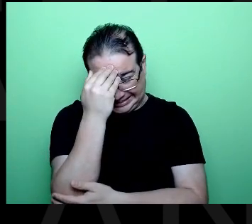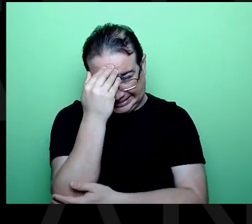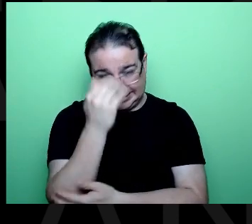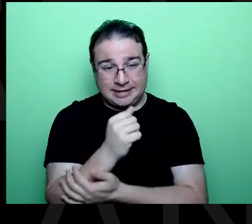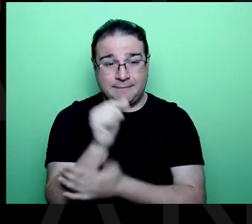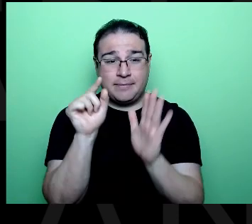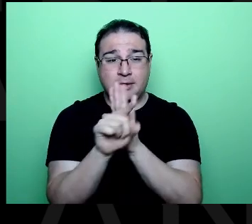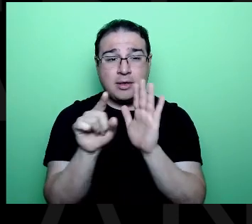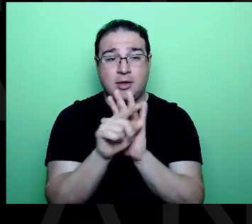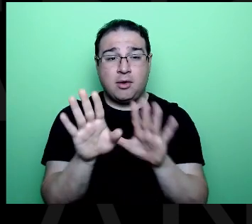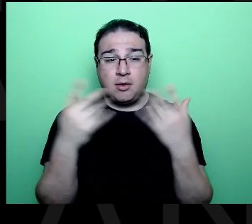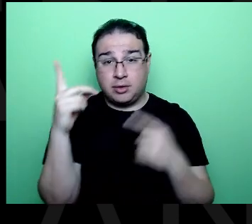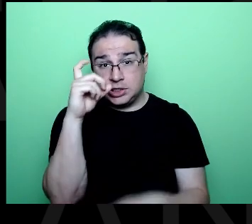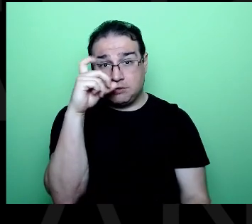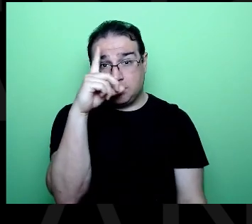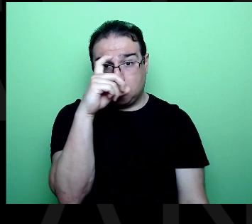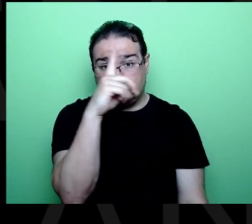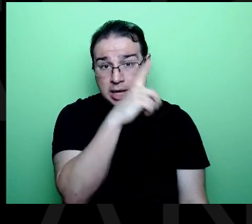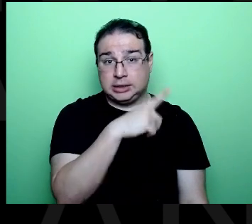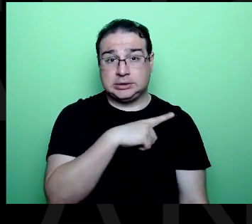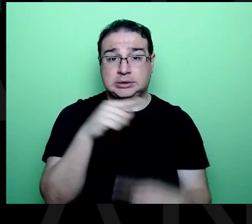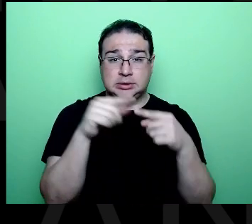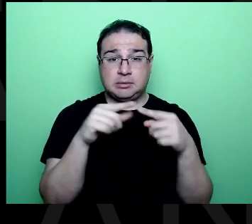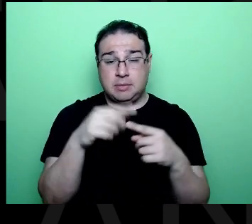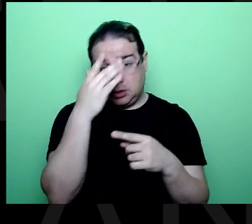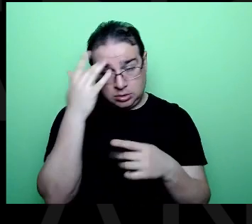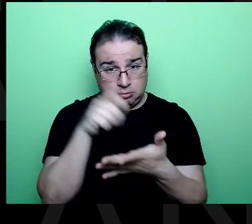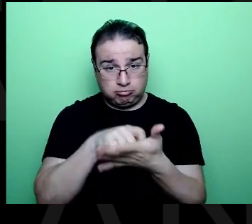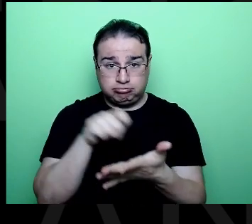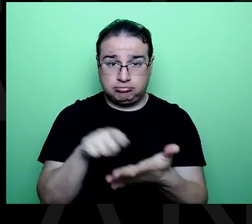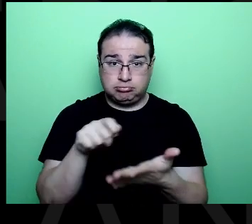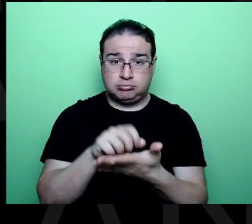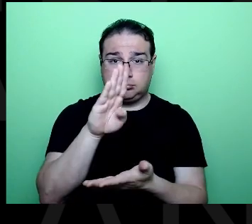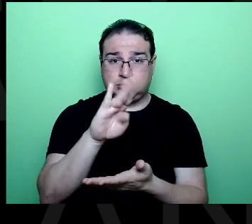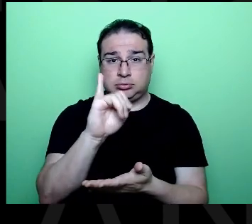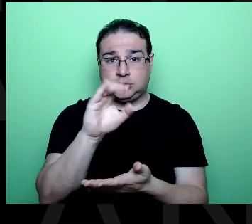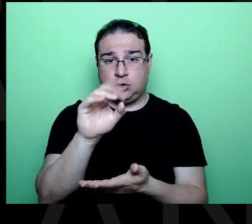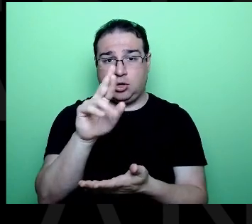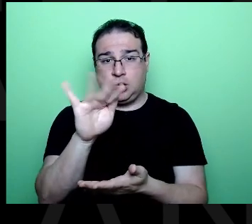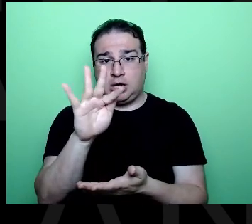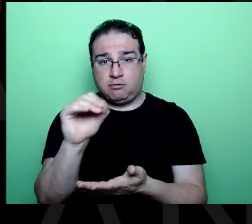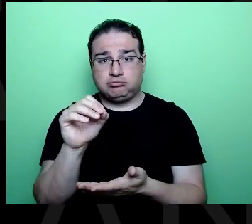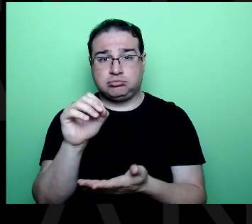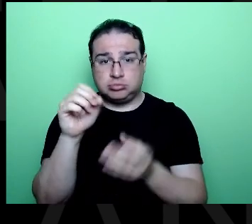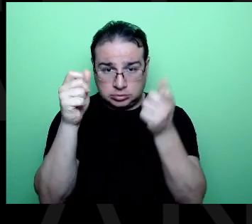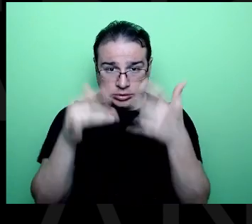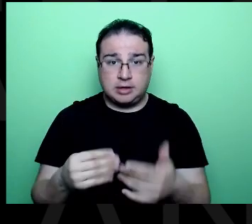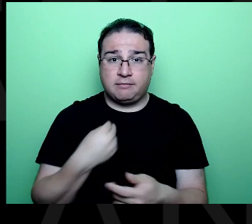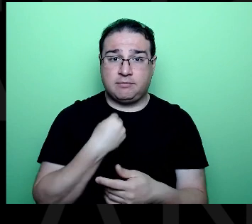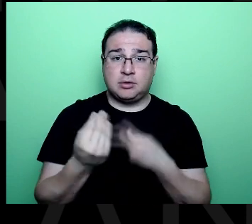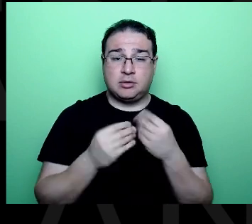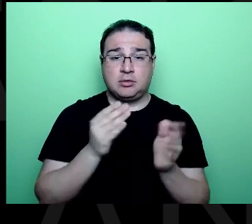fez. Eu perguntei Legal. qual é a maior dificuldade que um biógrafo pode ter durante todo o processo